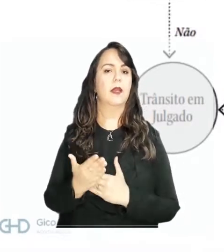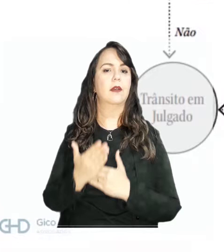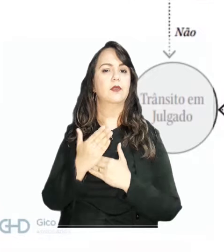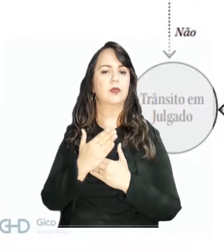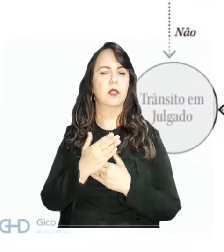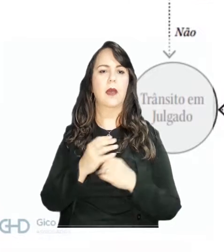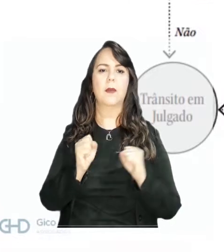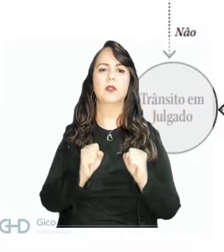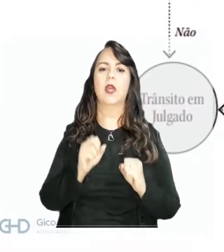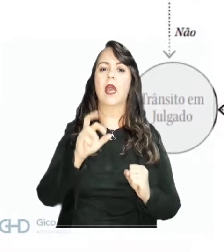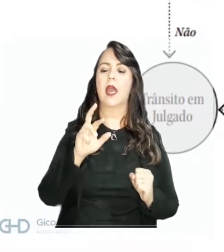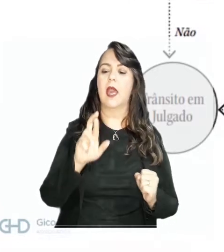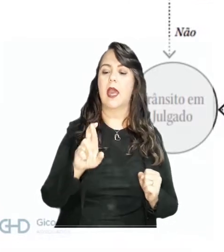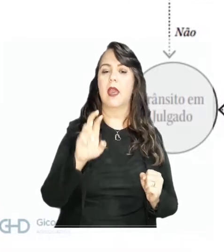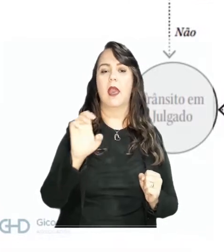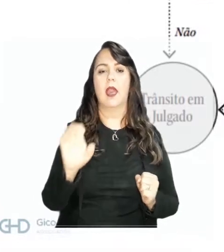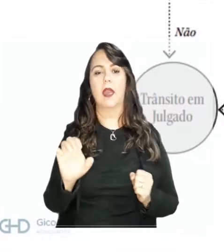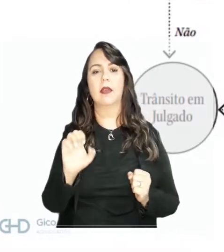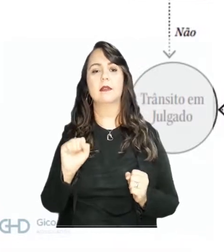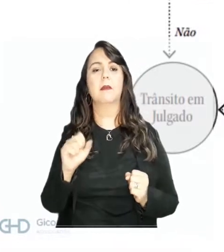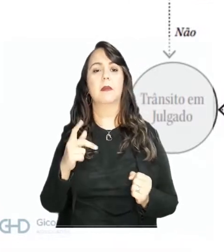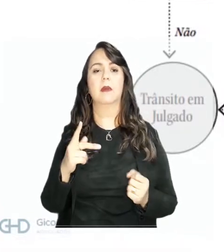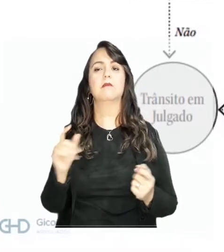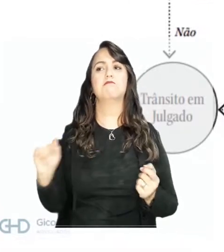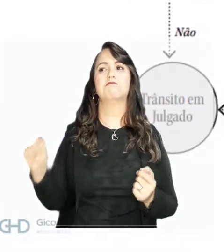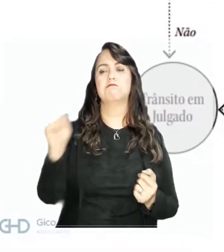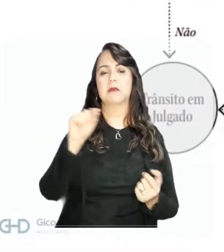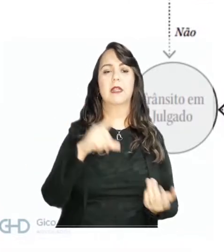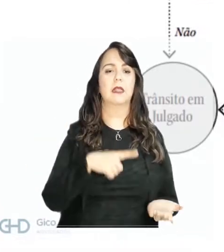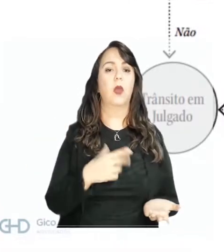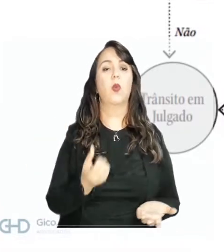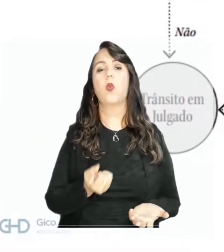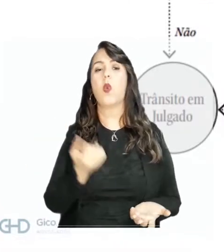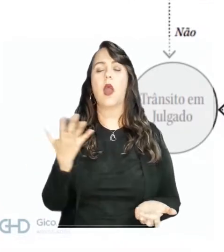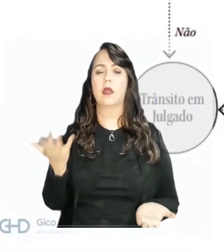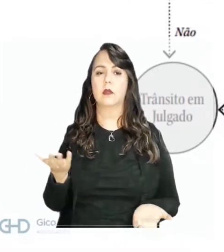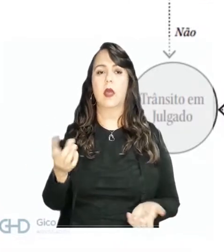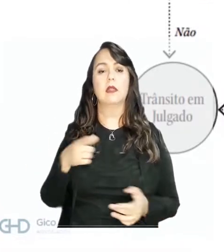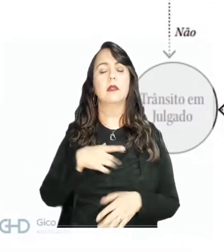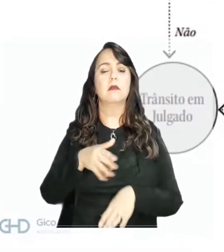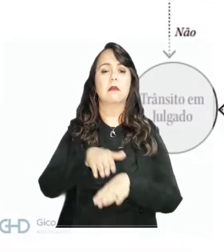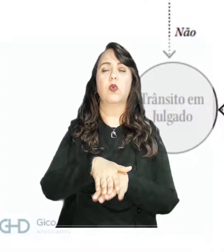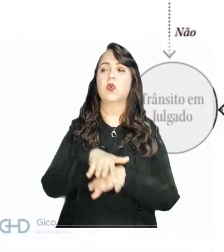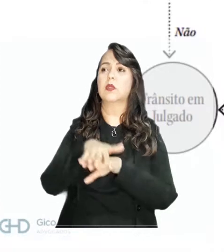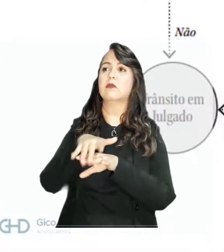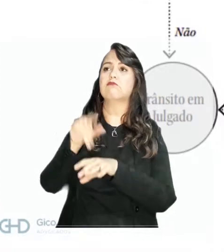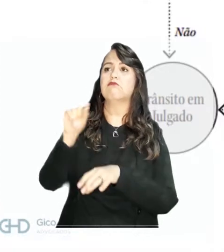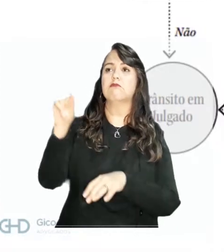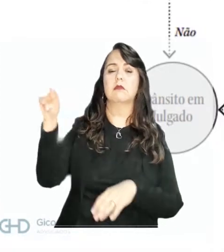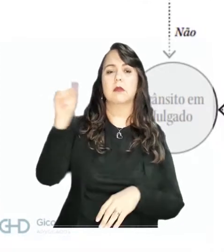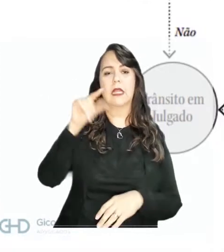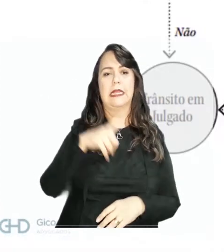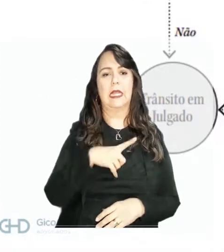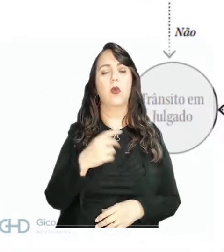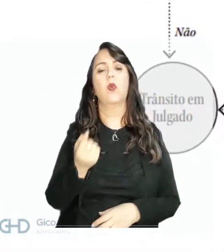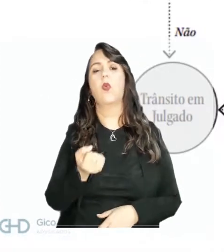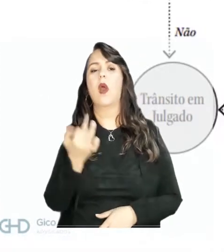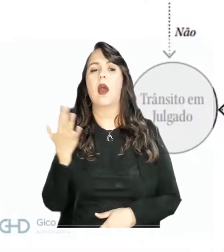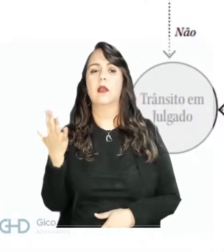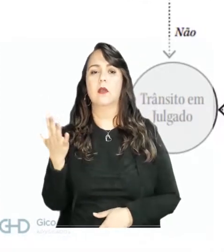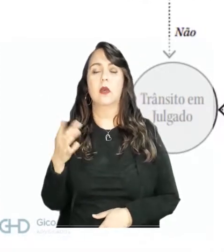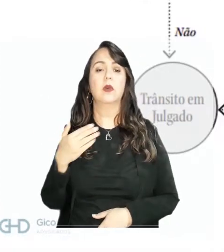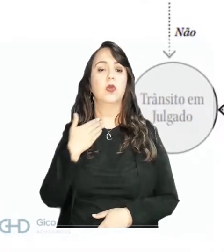interpostos no Brasil hoje em dia, em que tribunais? Dos que são interpostos, quantos têm o juízo denegatório? Quantos